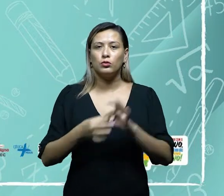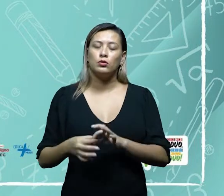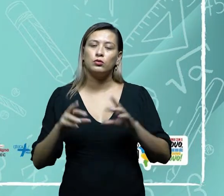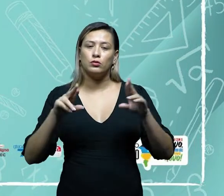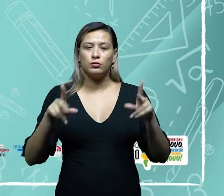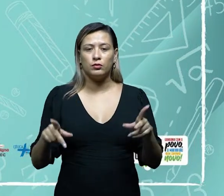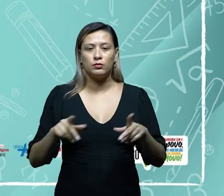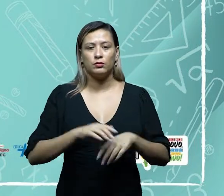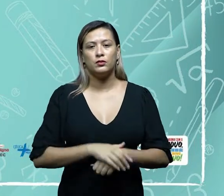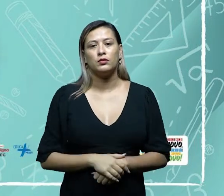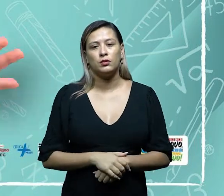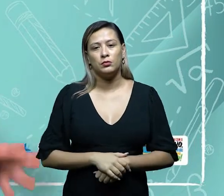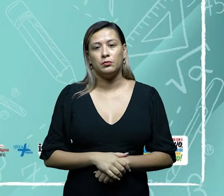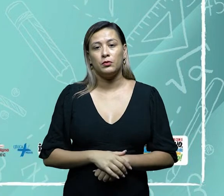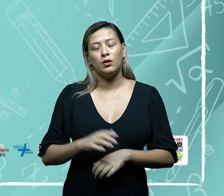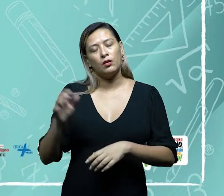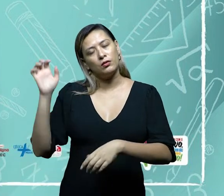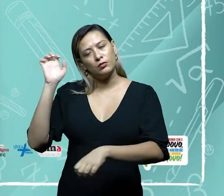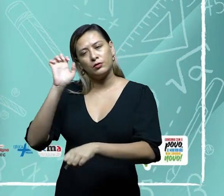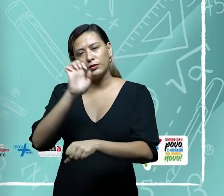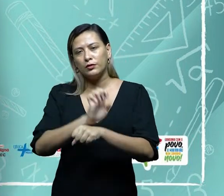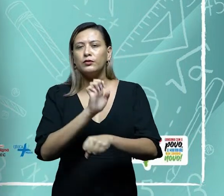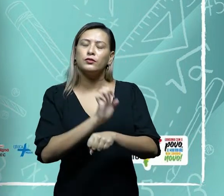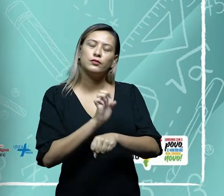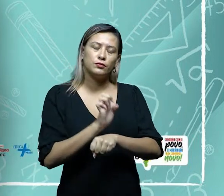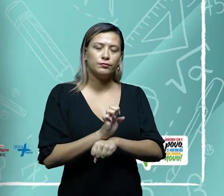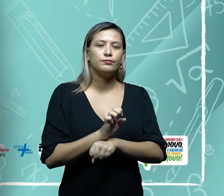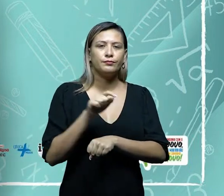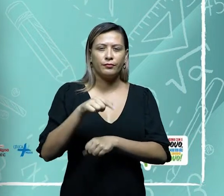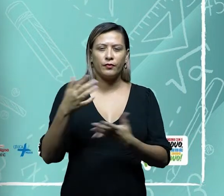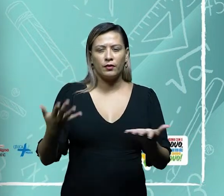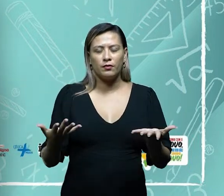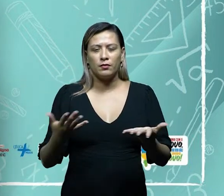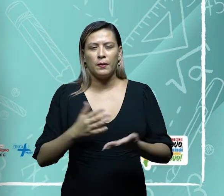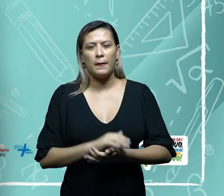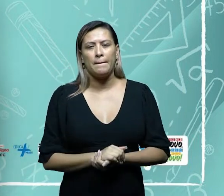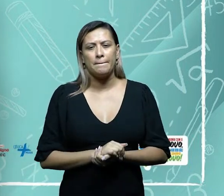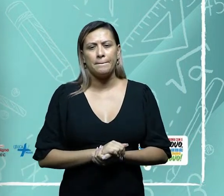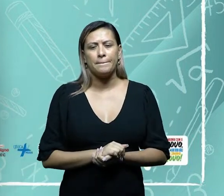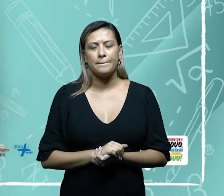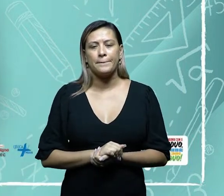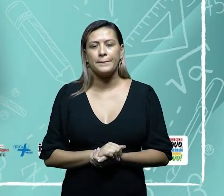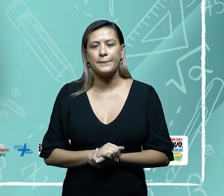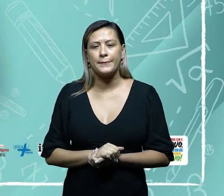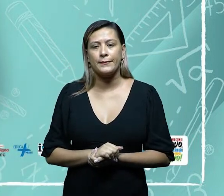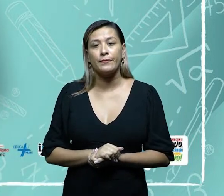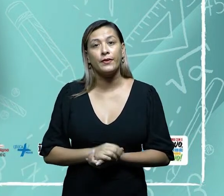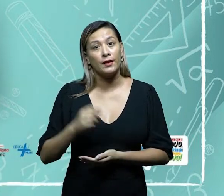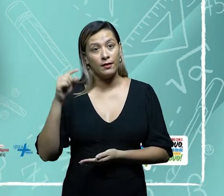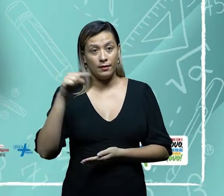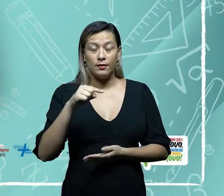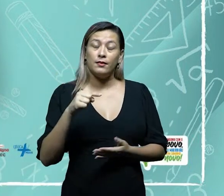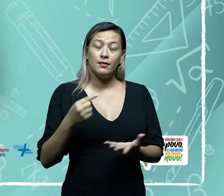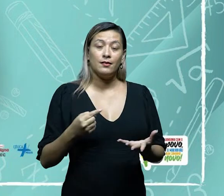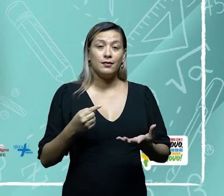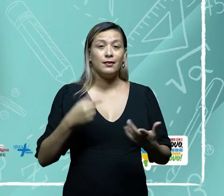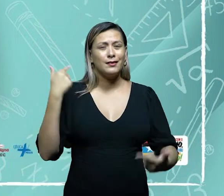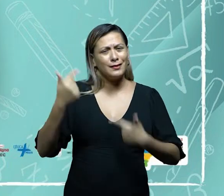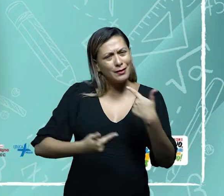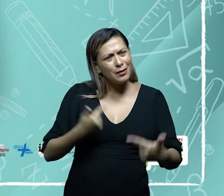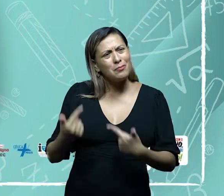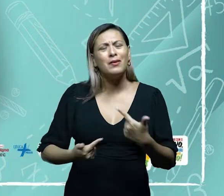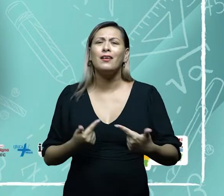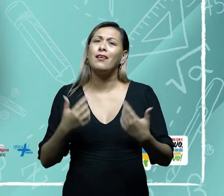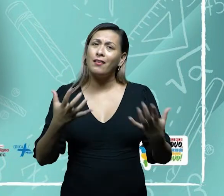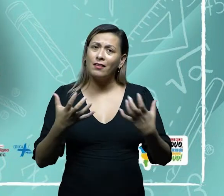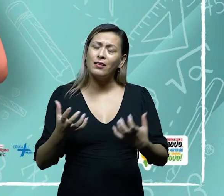o trabalhador, depois que o Estado passou lá, né, disse, rapaz, eu tenho uma forma, ele quer trabalhar lá, não importa o que aconteça, aquele trabalhador